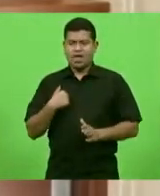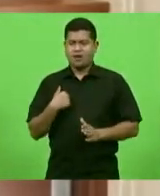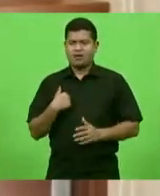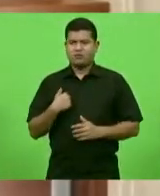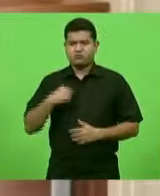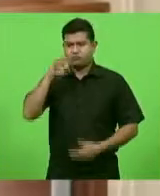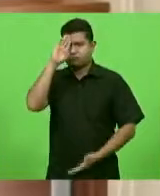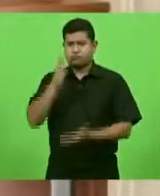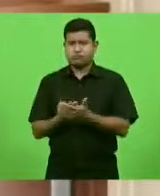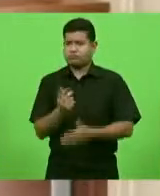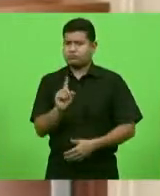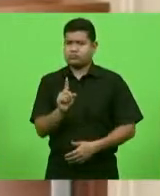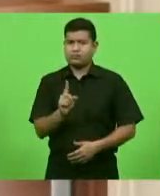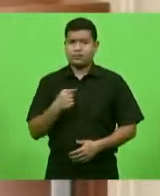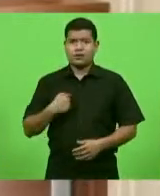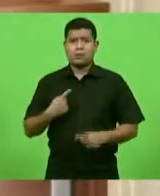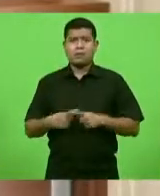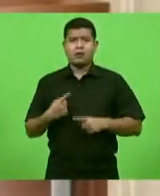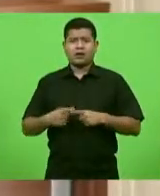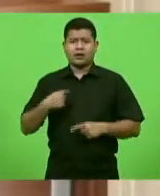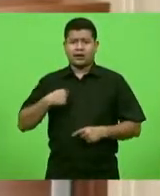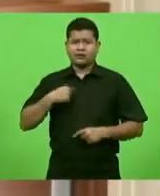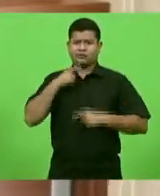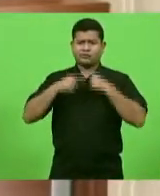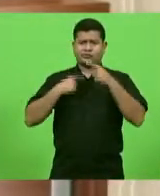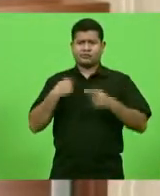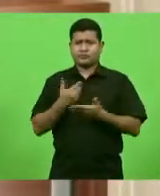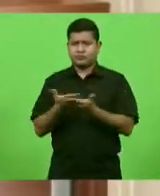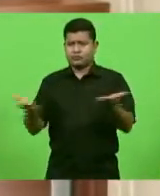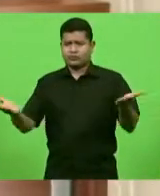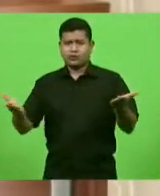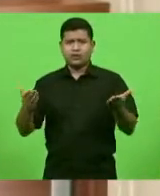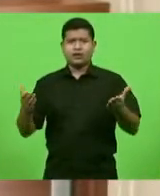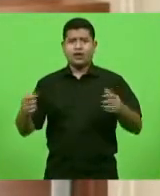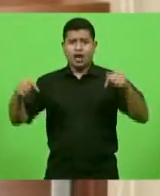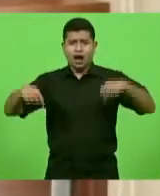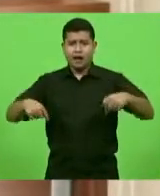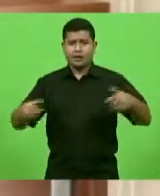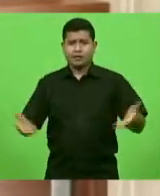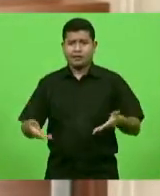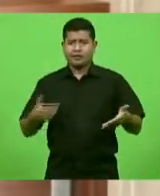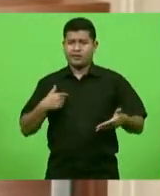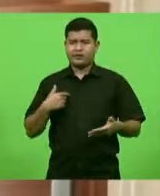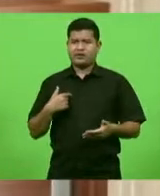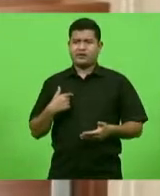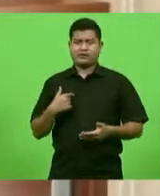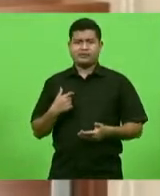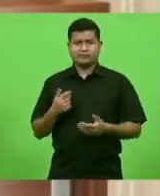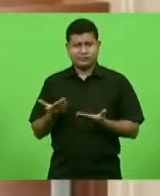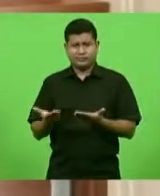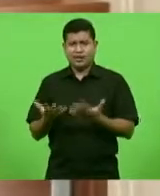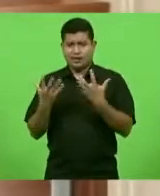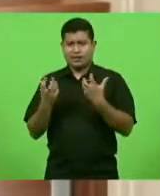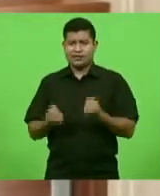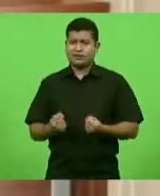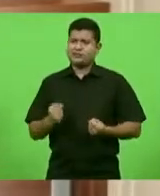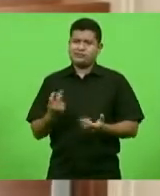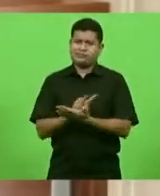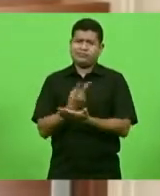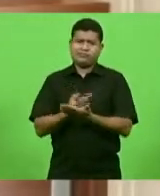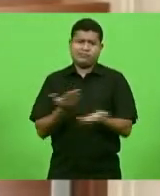acreditar, porque eu duvido que vossas excelências submeteriam a tamanha incoerência. A